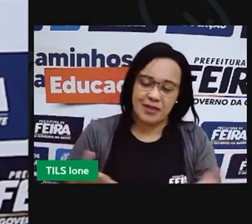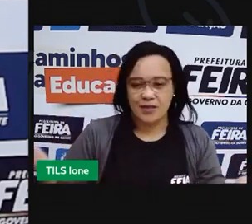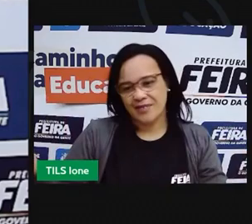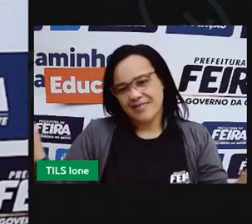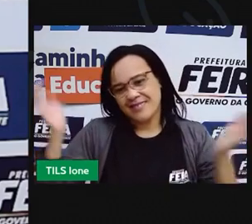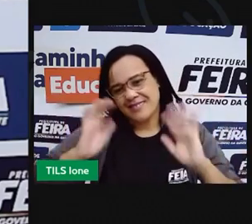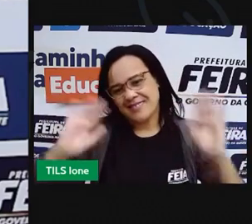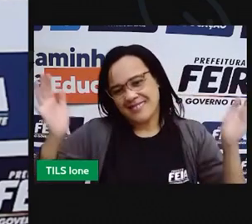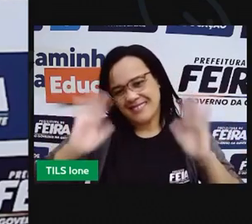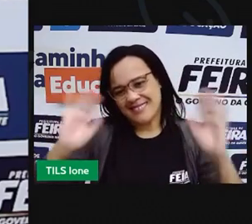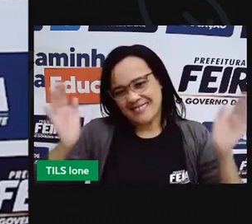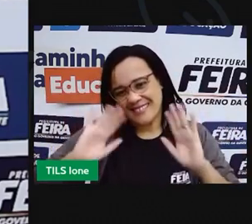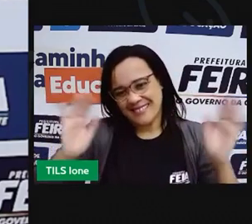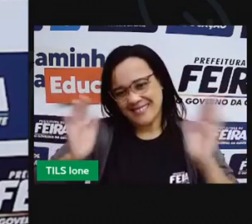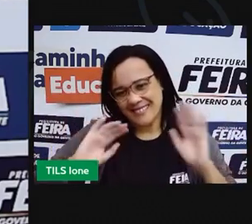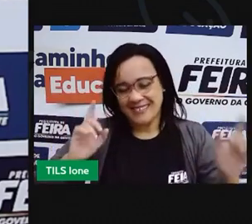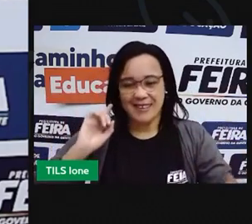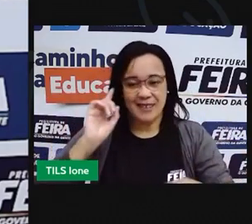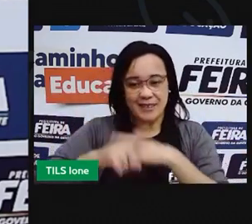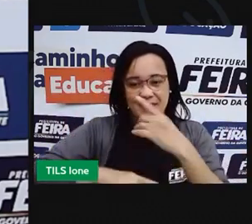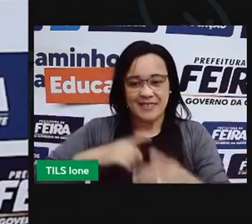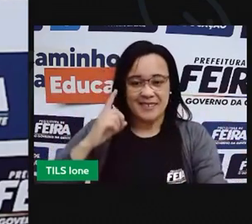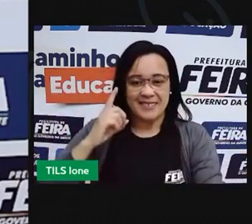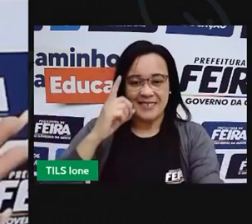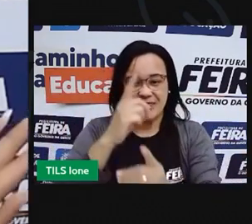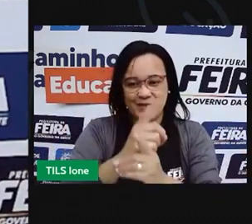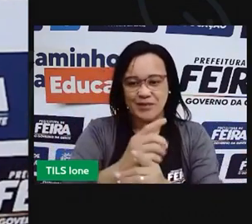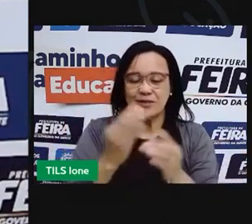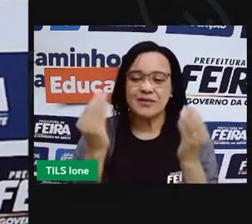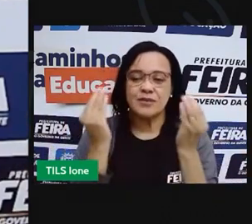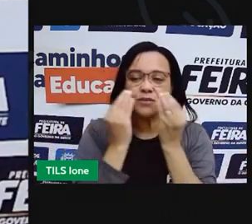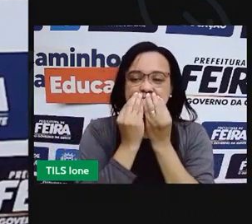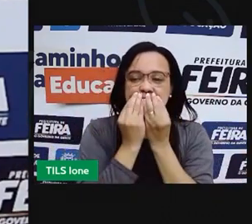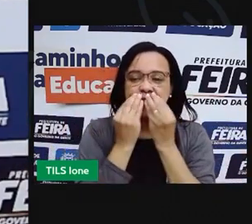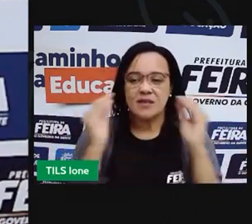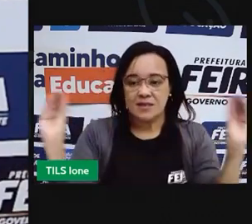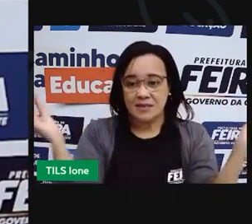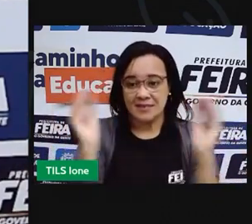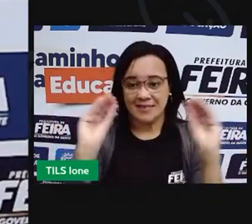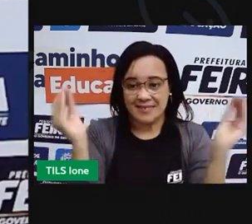despedindo. E nos encontramos na próxima aula. Beijo grande